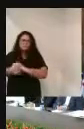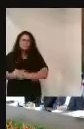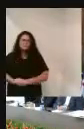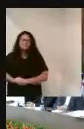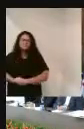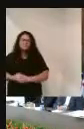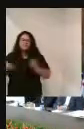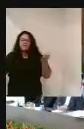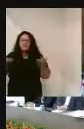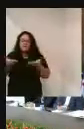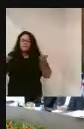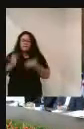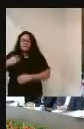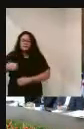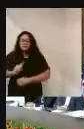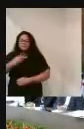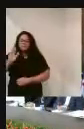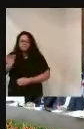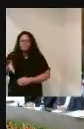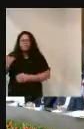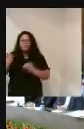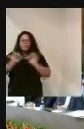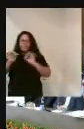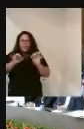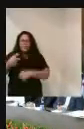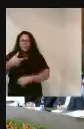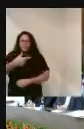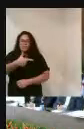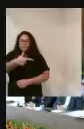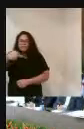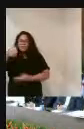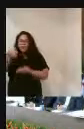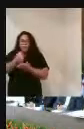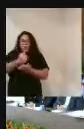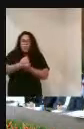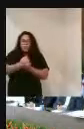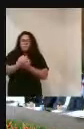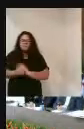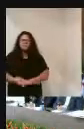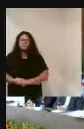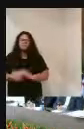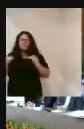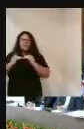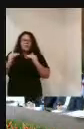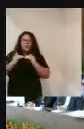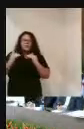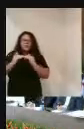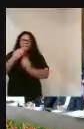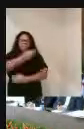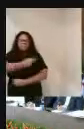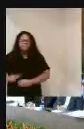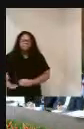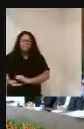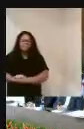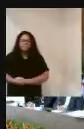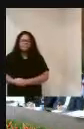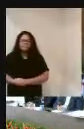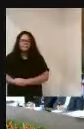Atualmente, a gente está com 27 contratos com o poder público, né, com a SLU, são 14 de coleta seletiva, aproximadamente 6,5 milhões